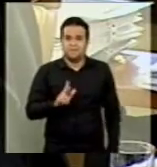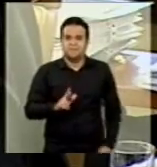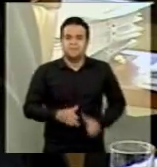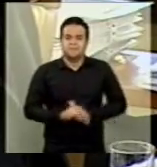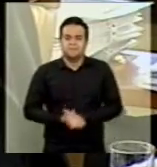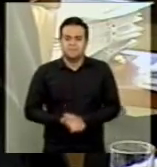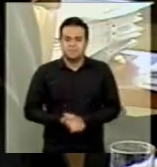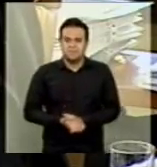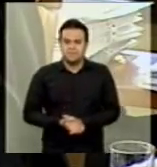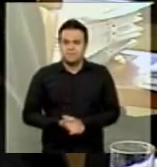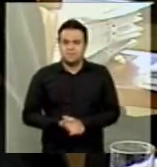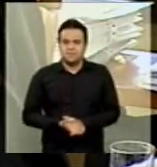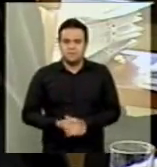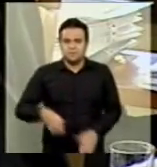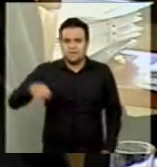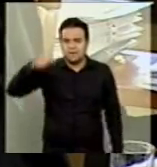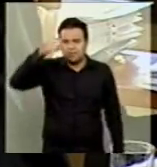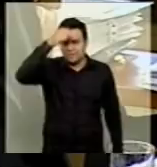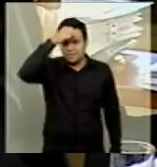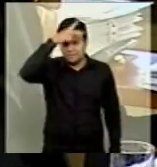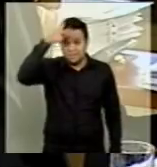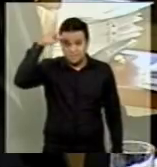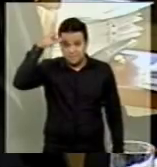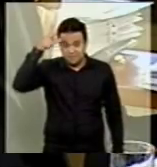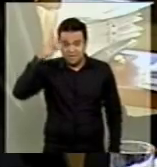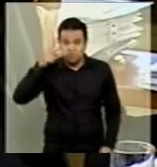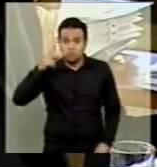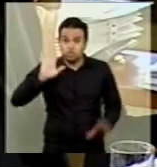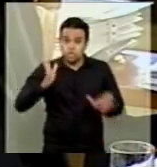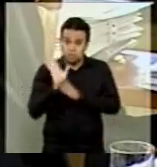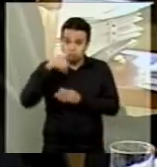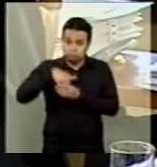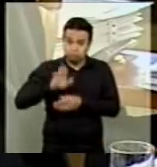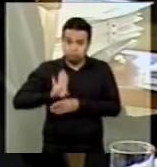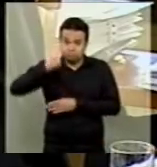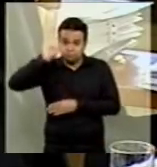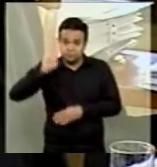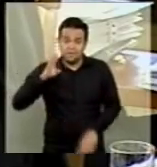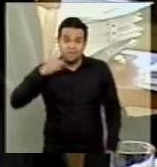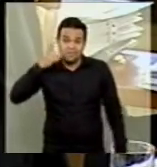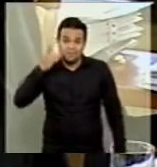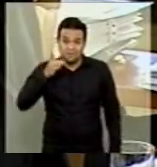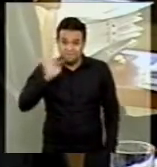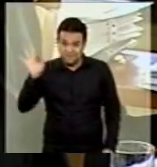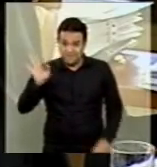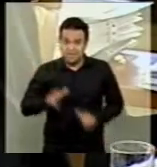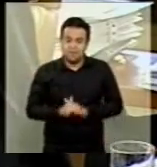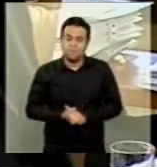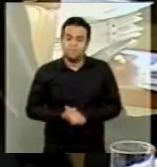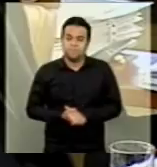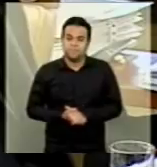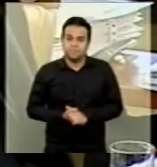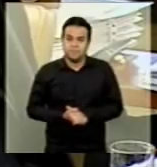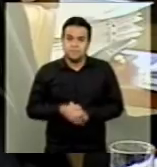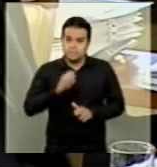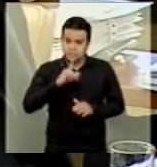aqui tem um caso de um prefeito que se elegeu deputado federal. Então, o ato pelo qual houve a persecução foi